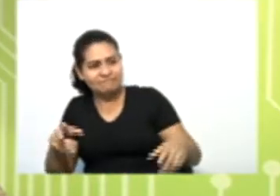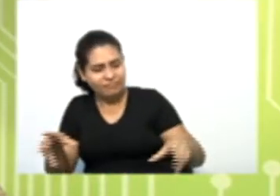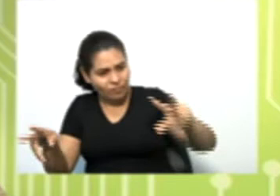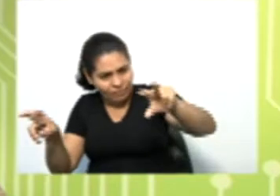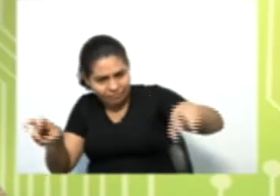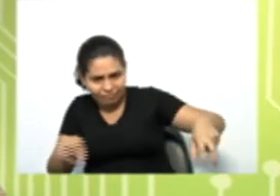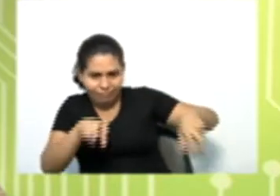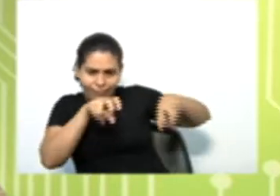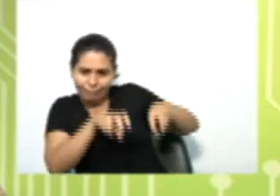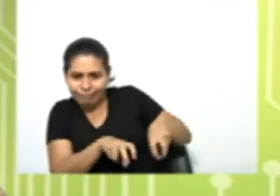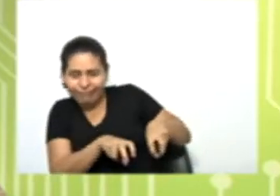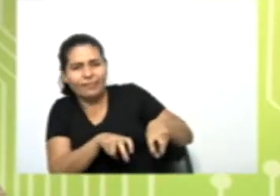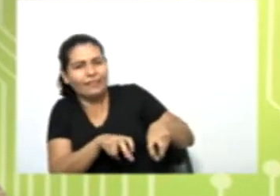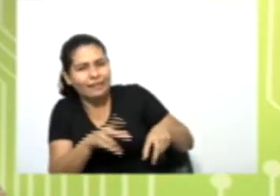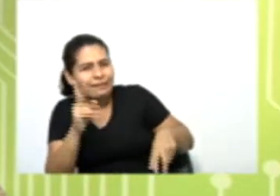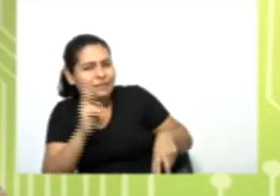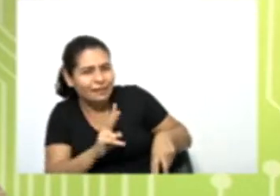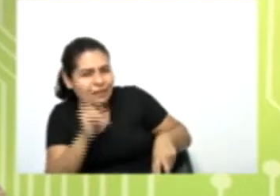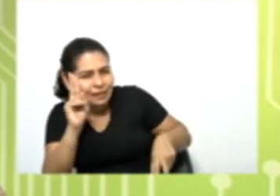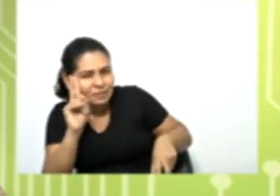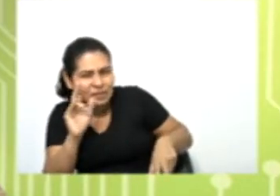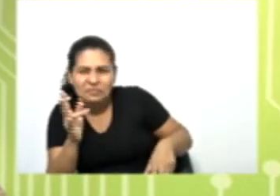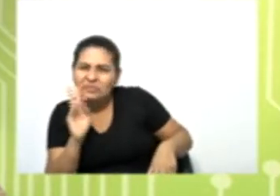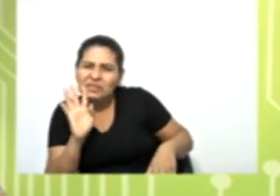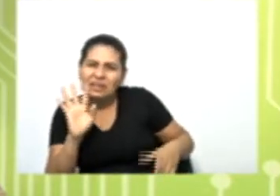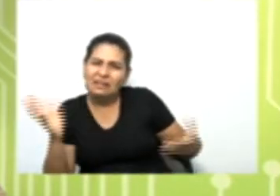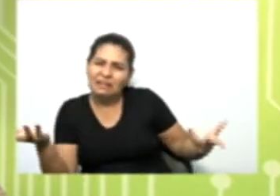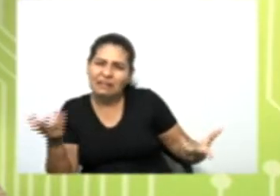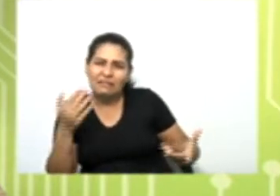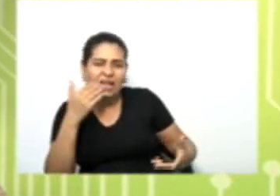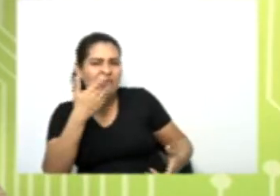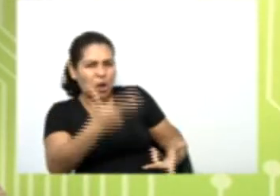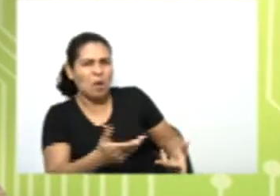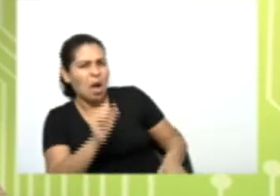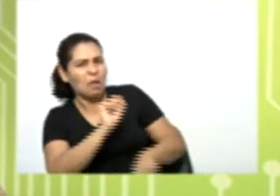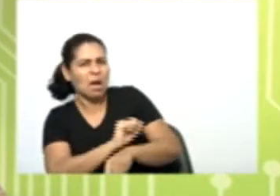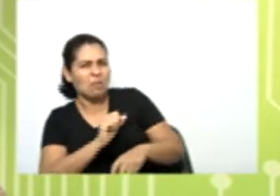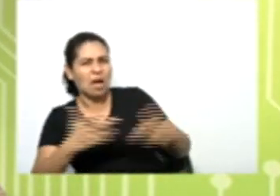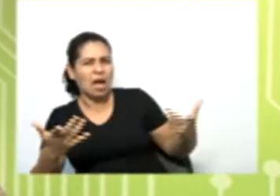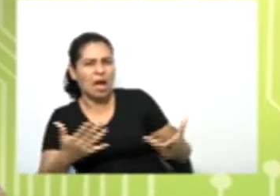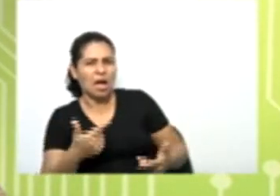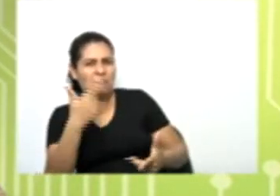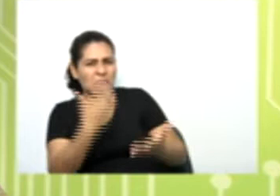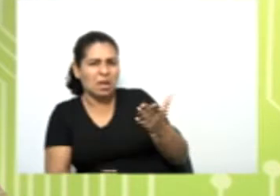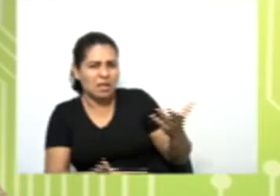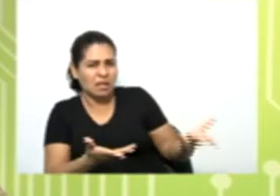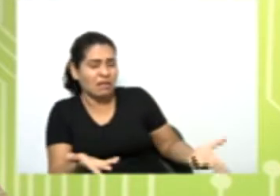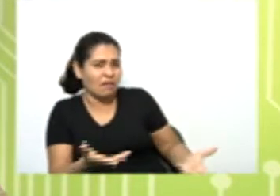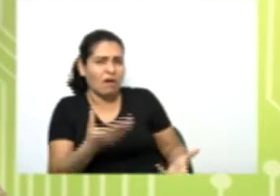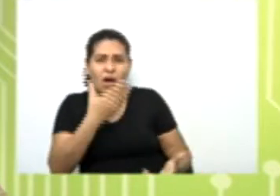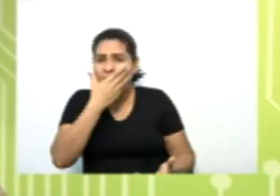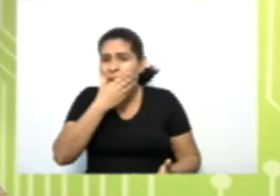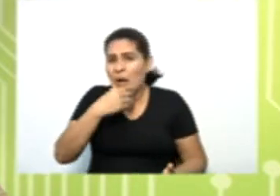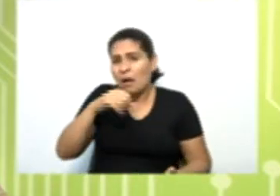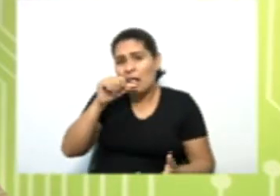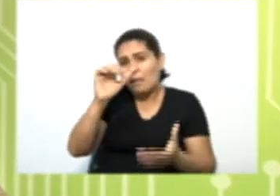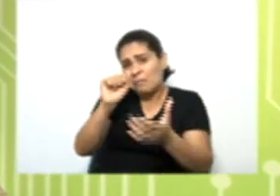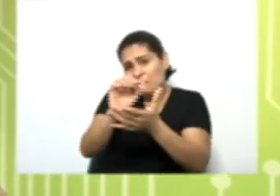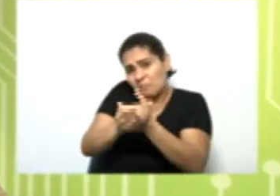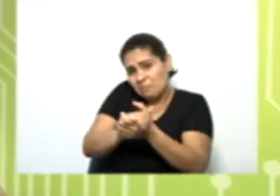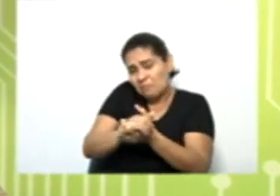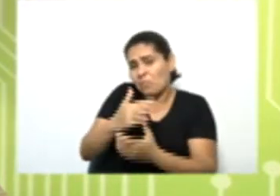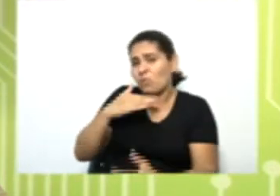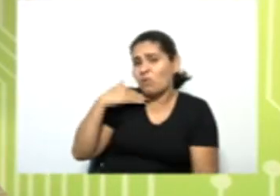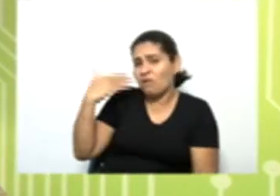foi tão frutífero, não foi uma coisa muito legal, não é? Aquele que chamou a atenção do pai que tinha perdido a esposa, né? Ou seja, a mãe dos filhos, passou